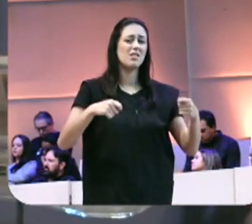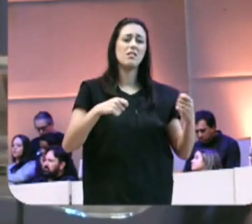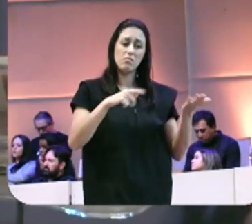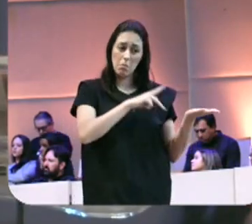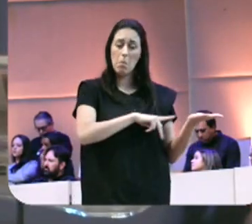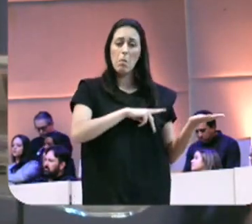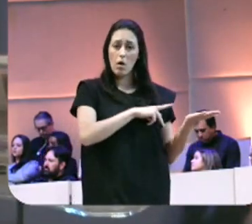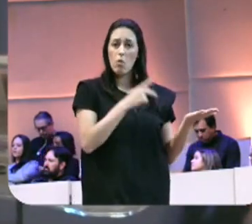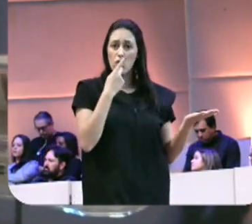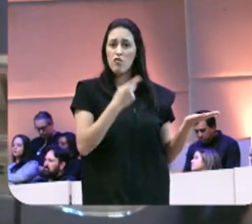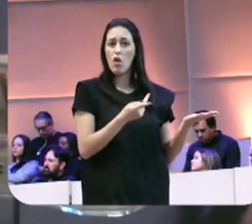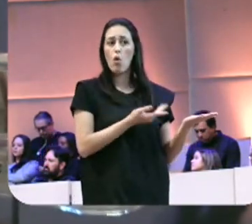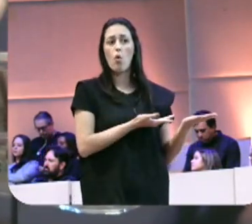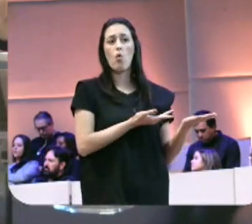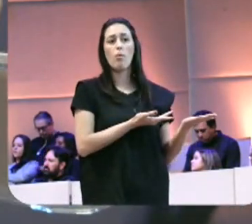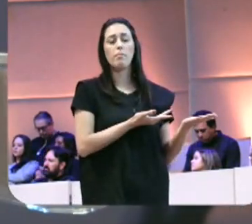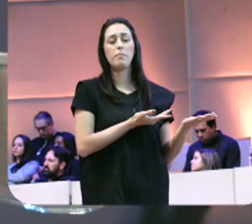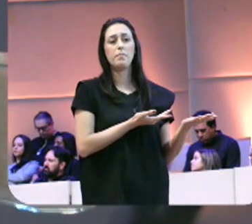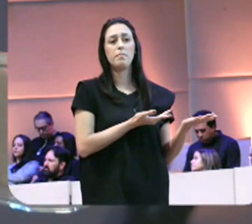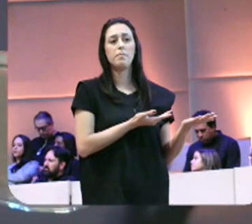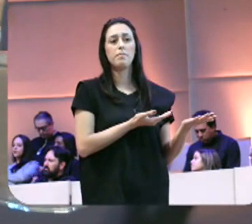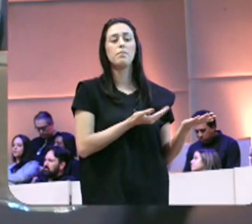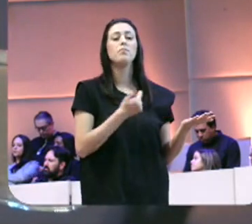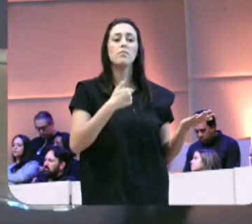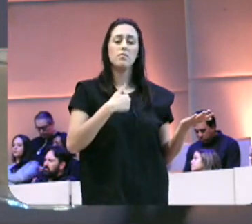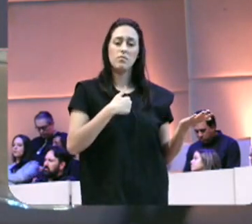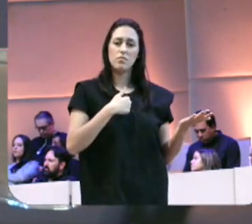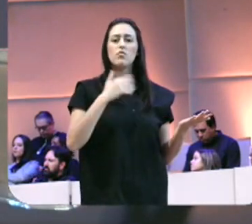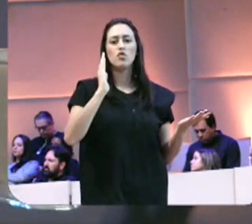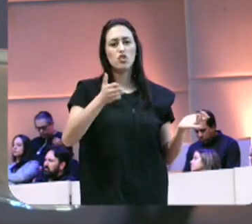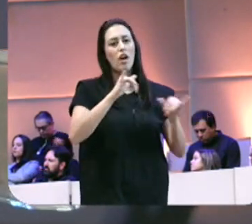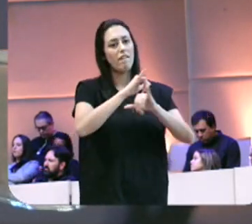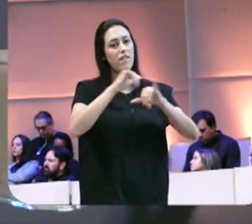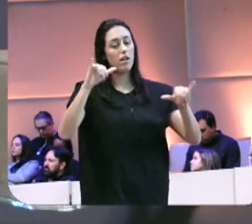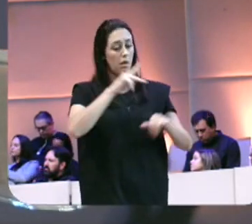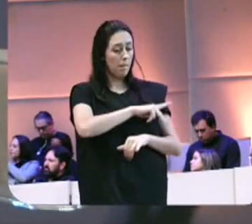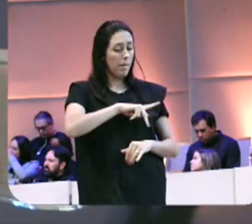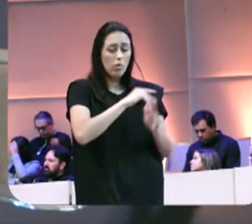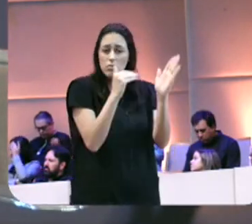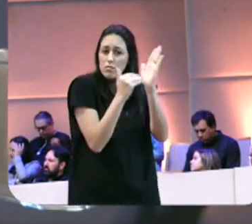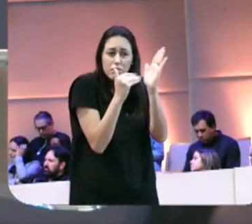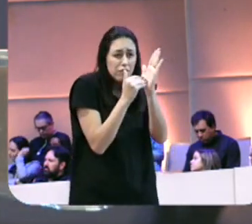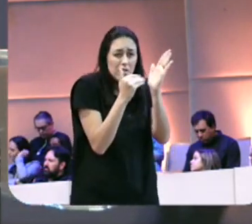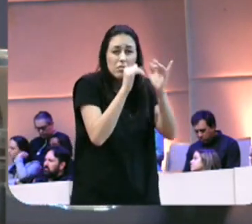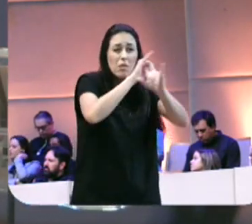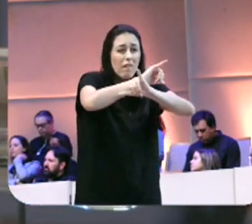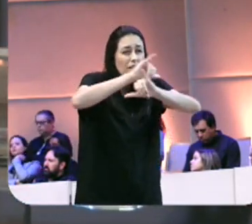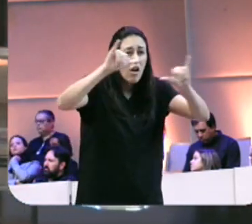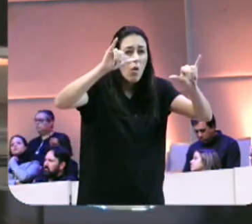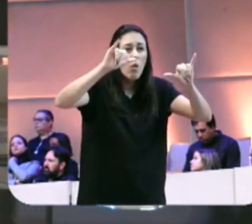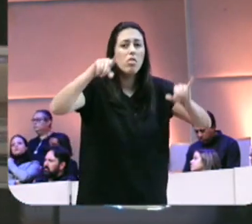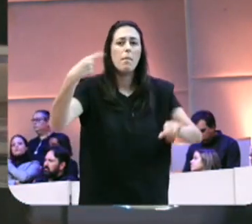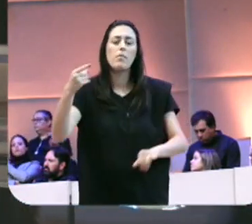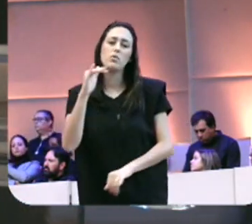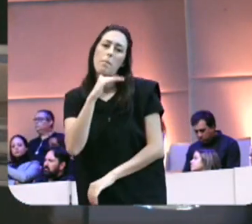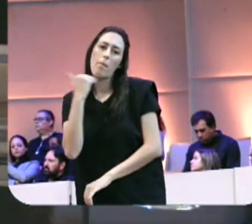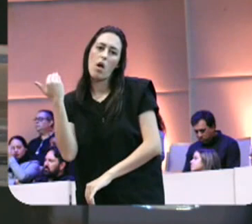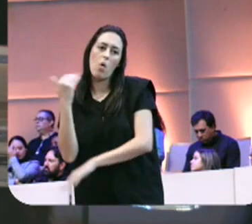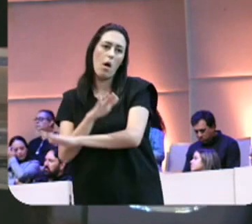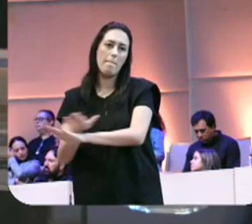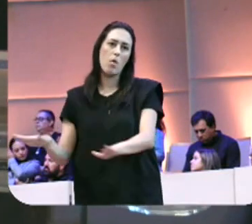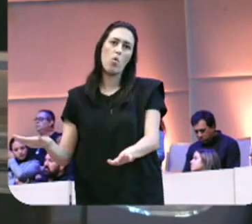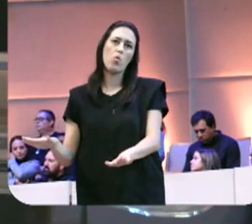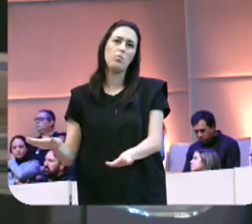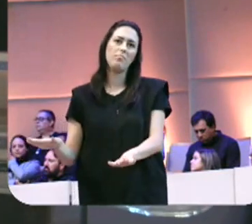Paulo. E sabe, eu já disse a você que essas são as últimas palavras do apóstolo Paulo. Eu estava lendo um autor essa semana que